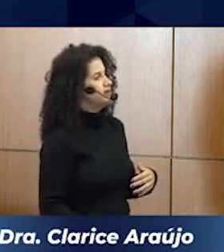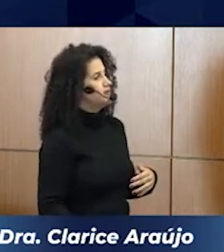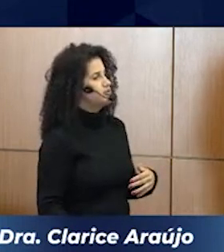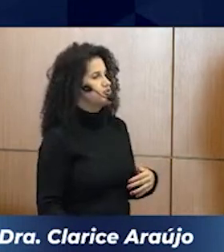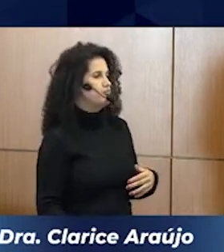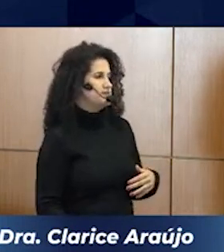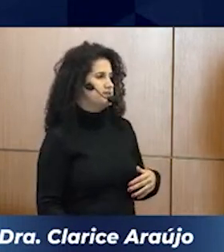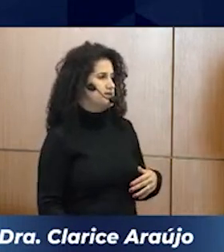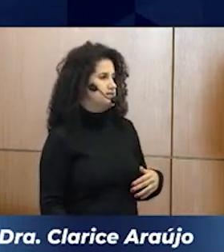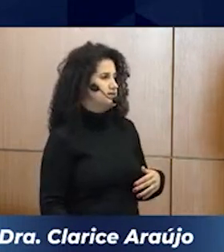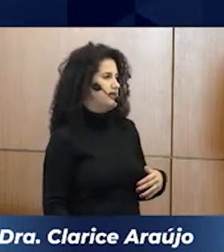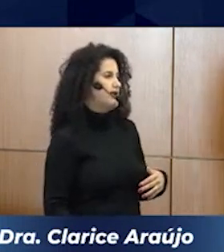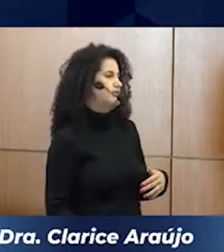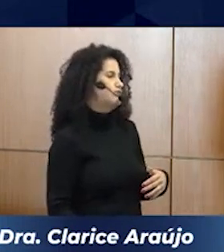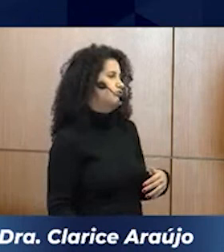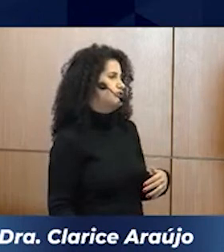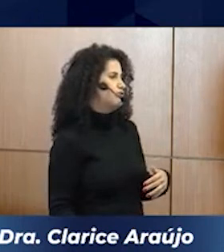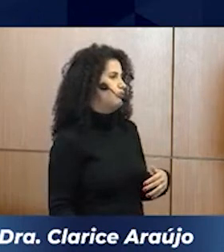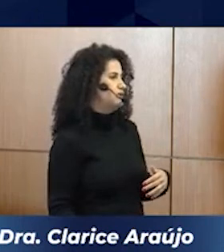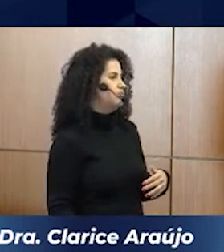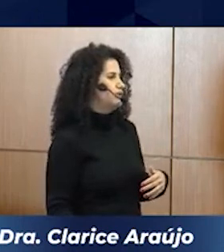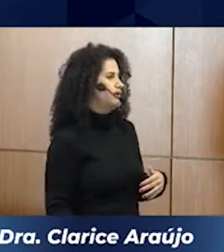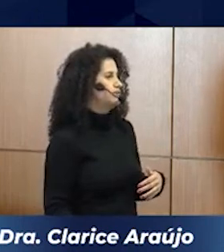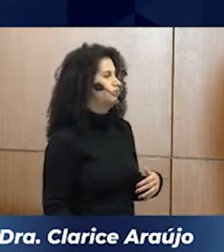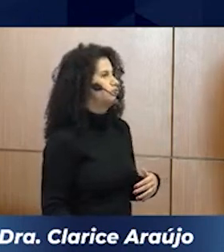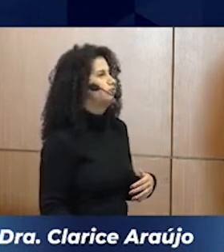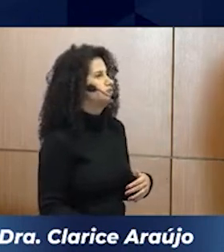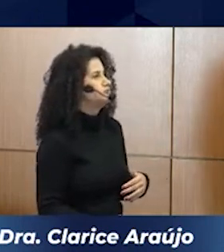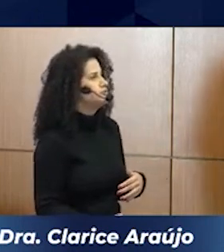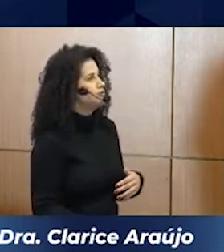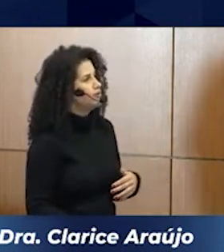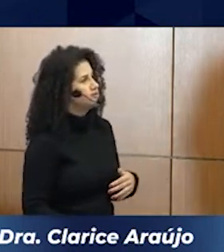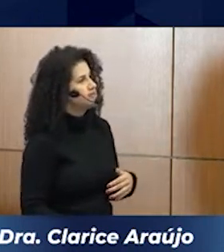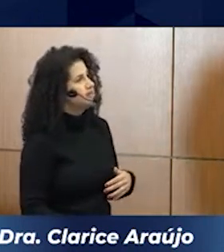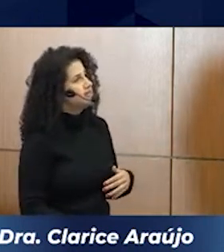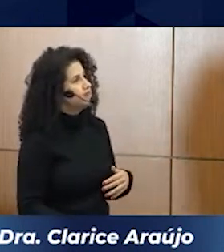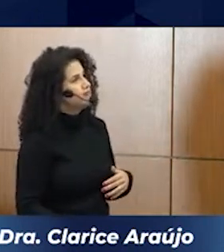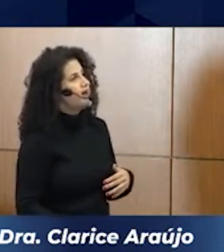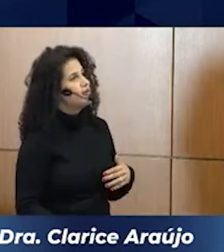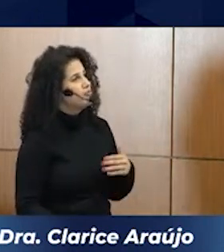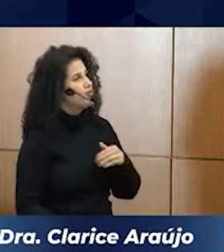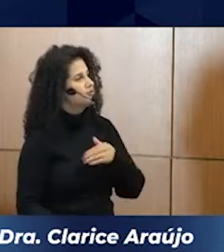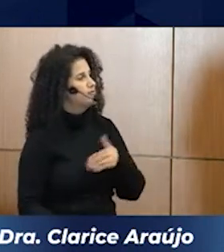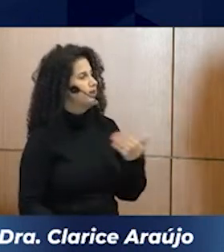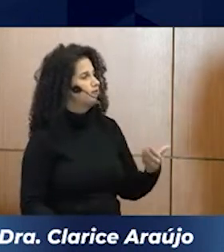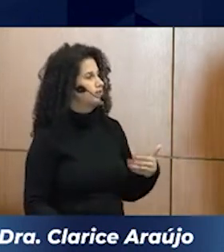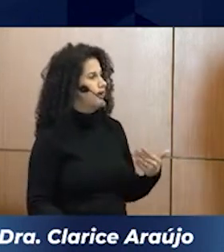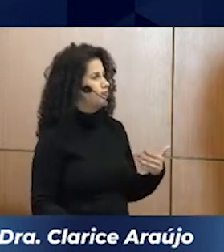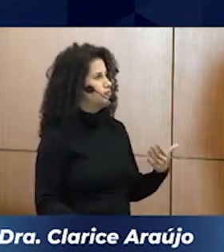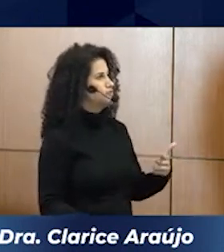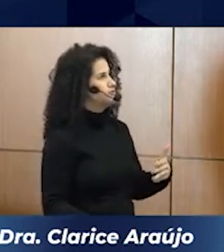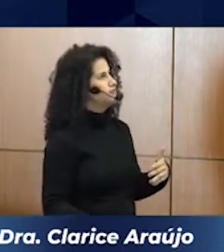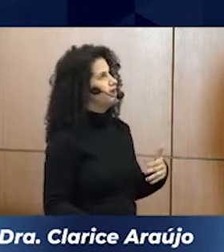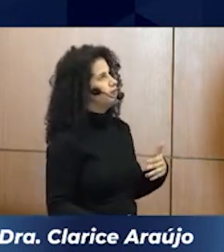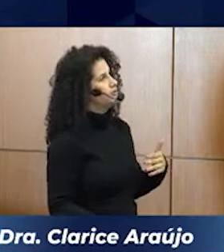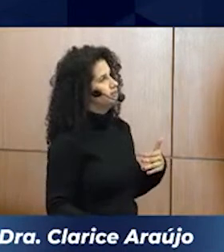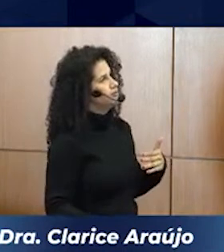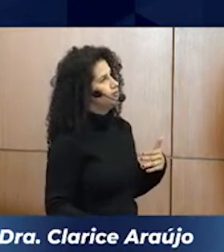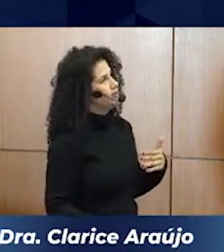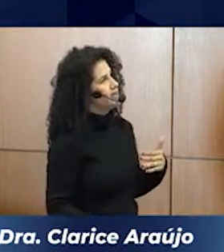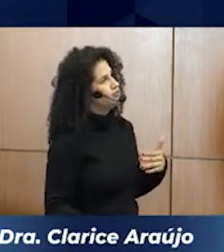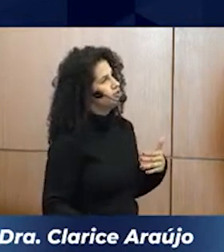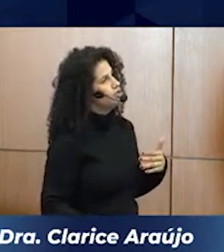outra pirâmide de pesquisa, né, de Tomley e Borghetto, de 2011, que fala um pouco também do que a professora